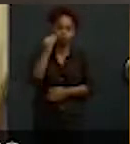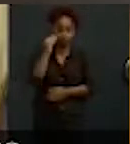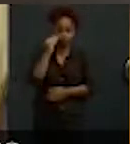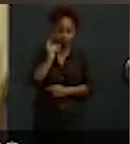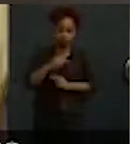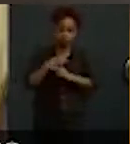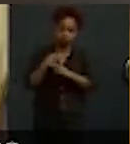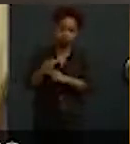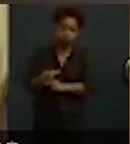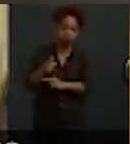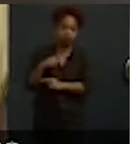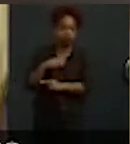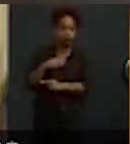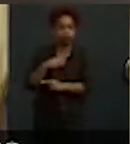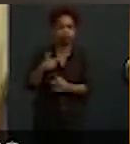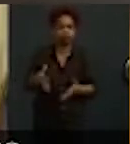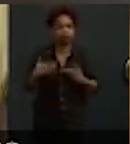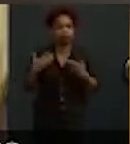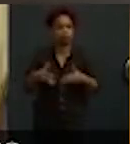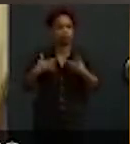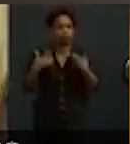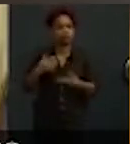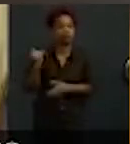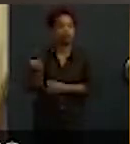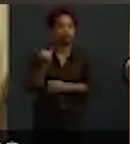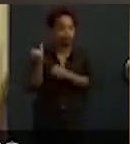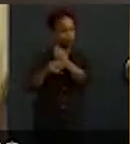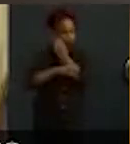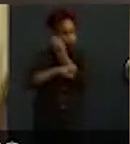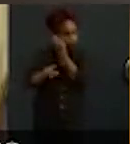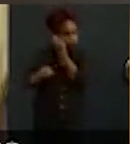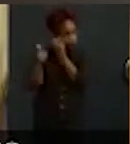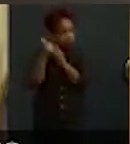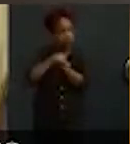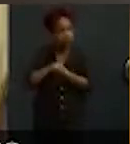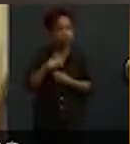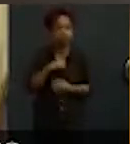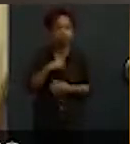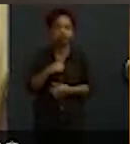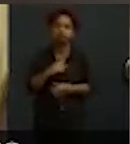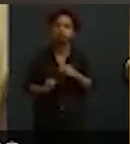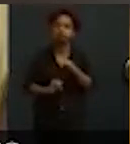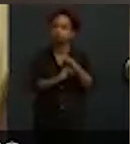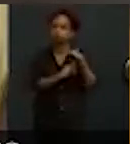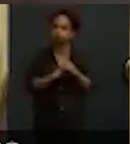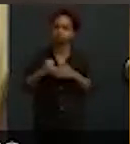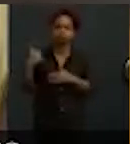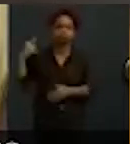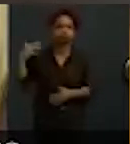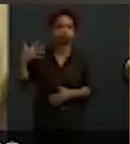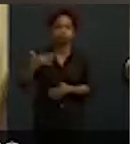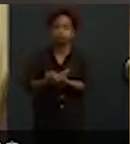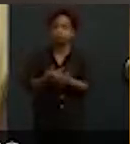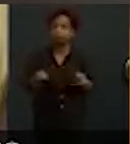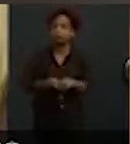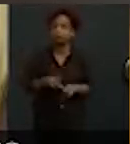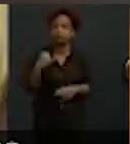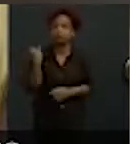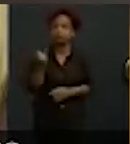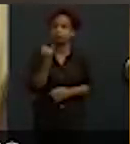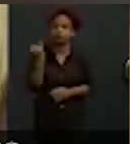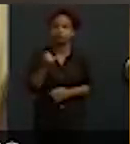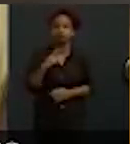manter vivas e acesas as importantes conquistas obtidas pela instituição e a sua relevância